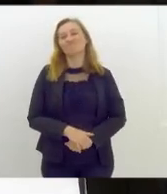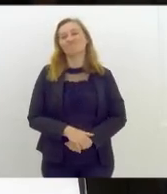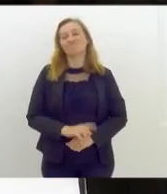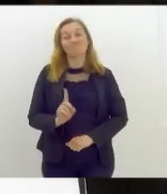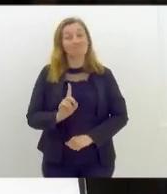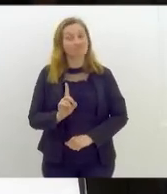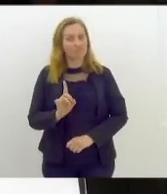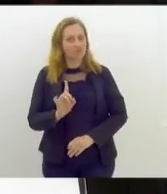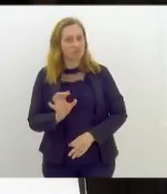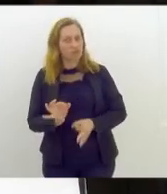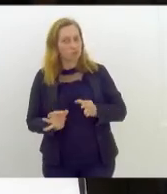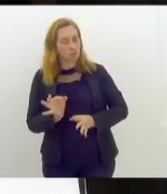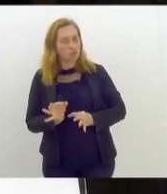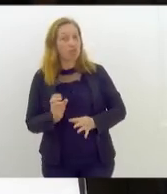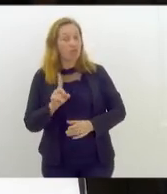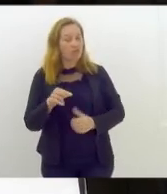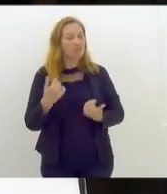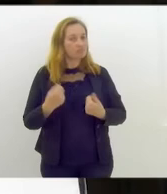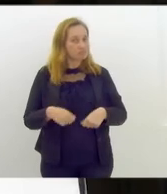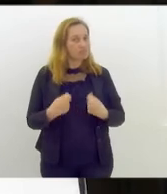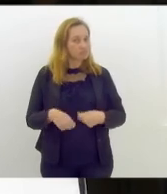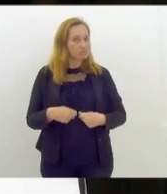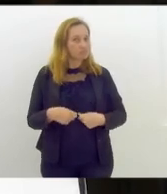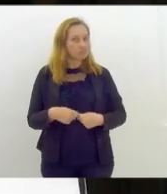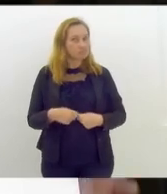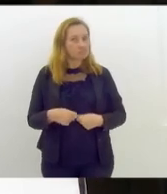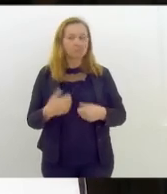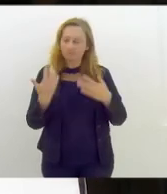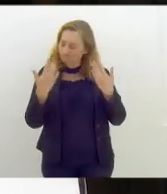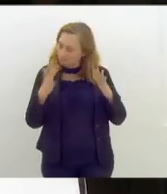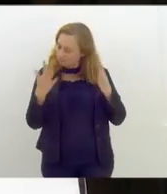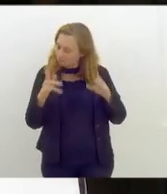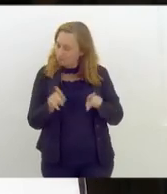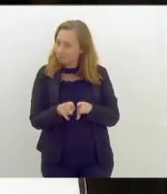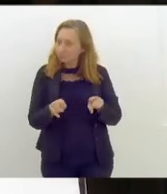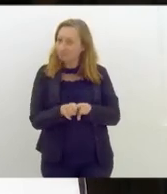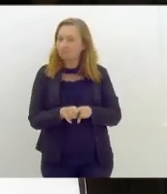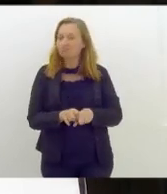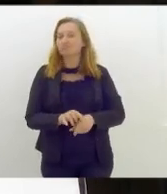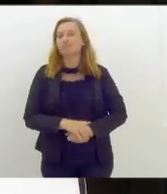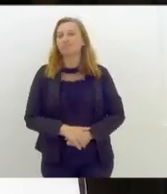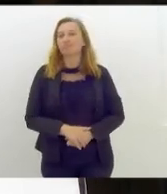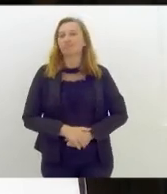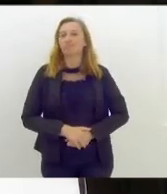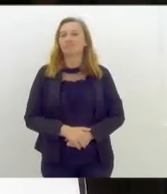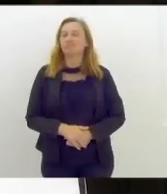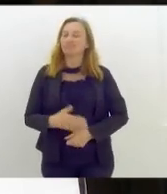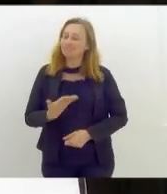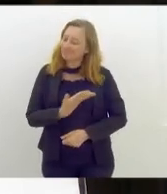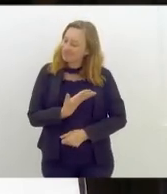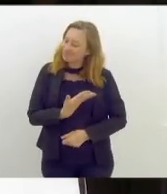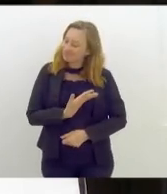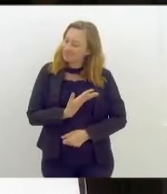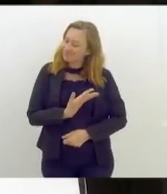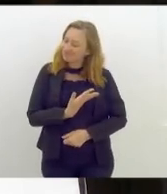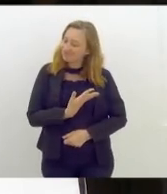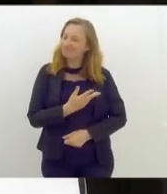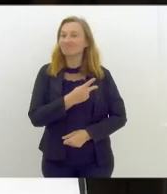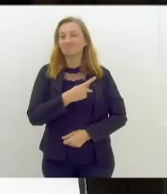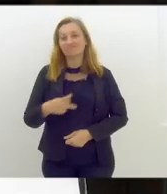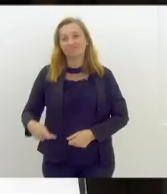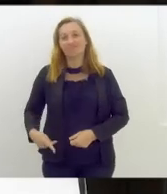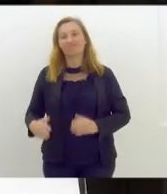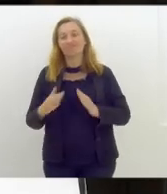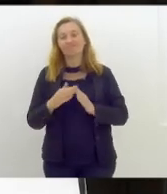seja justa, ela é necessária. Sim. E parabenizo também ao meu querido amigo e presidente dessa